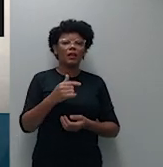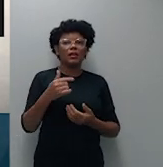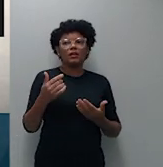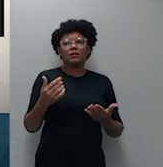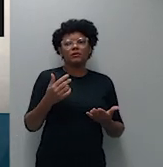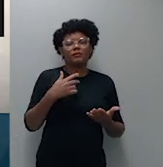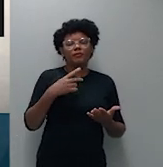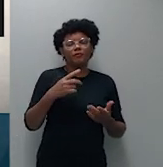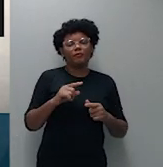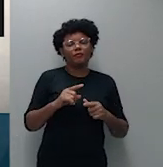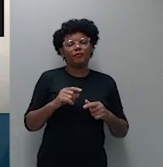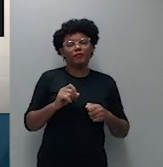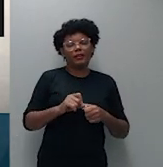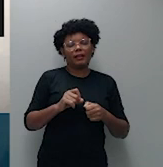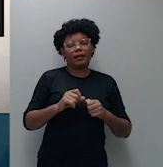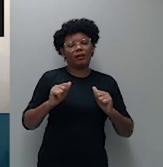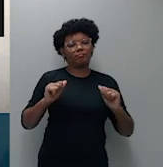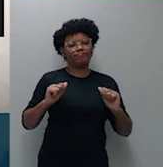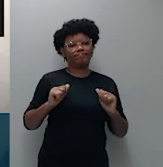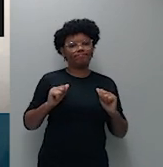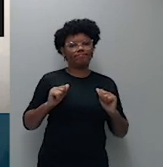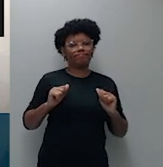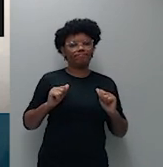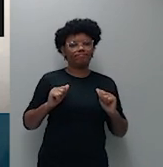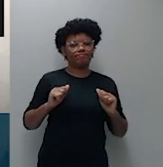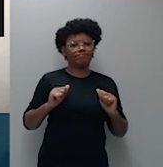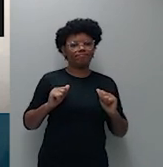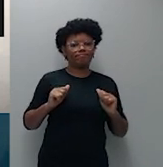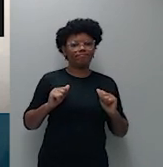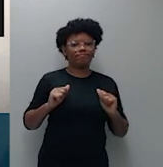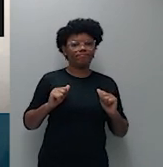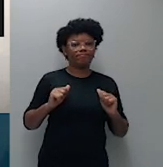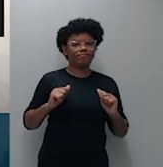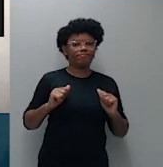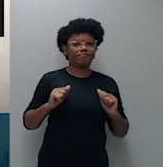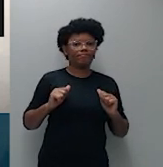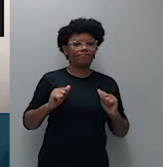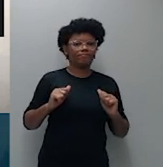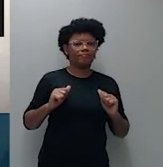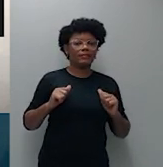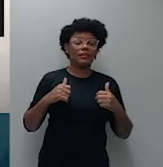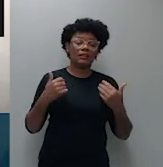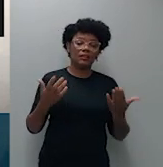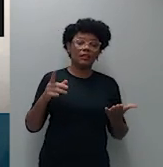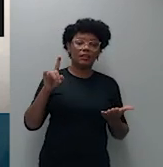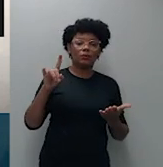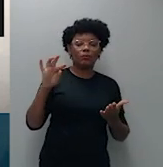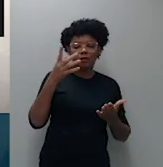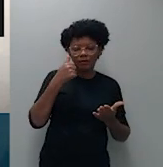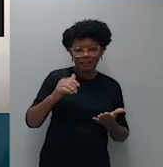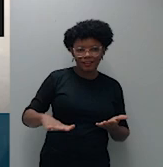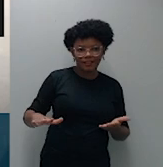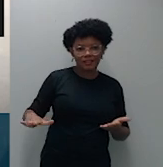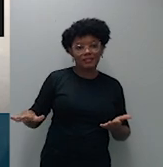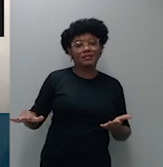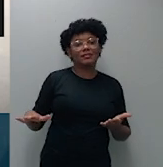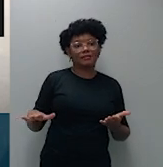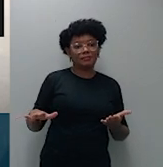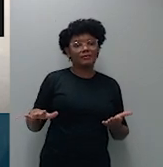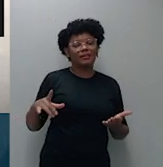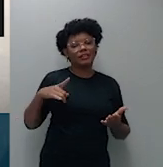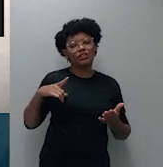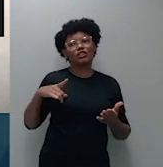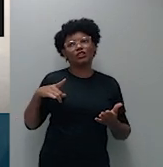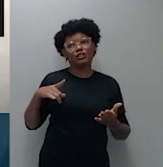essa com o agravamento da circunstância de que uma criança estava envolvida nesse